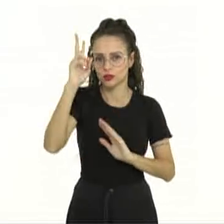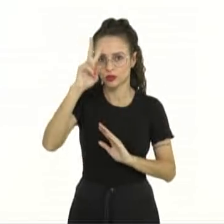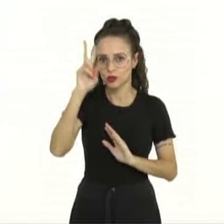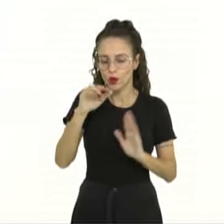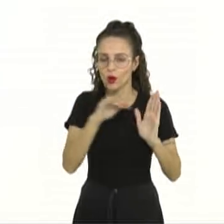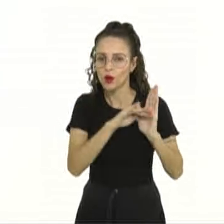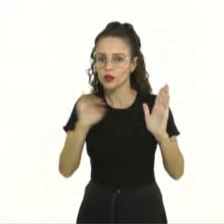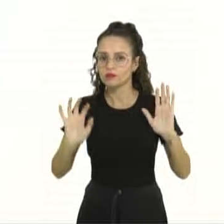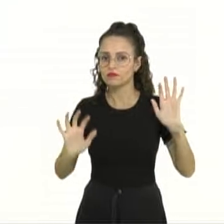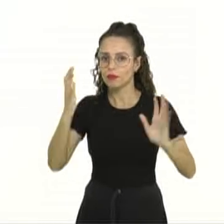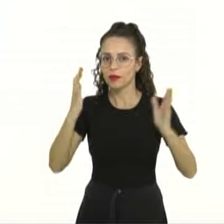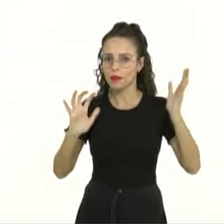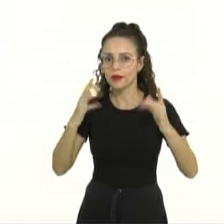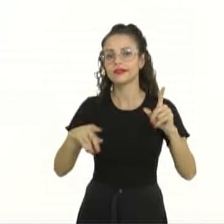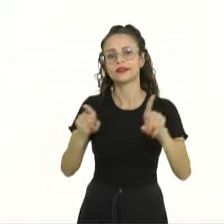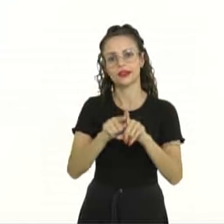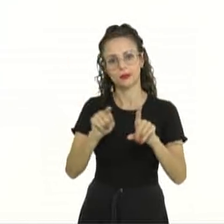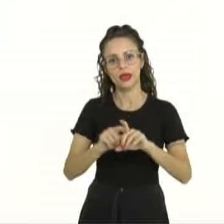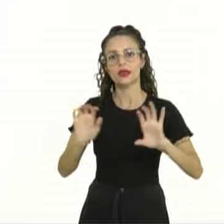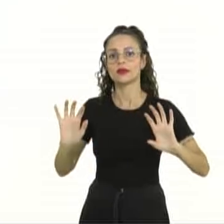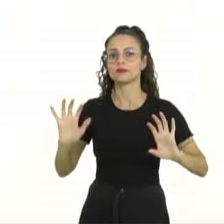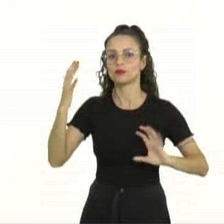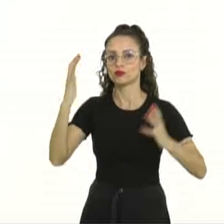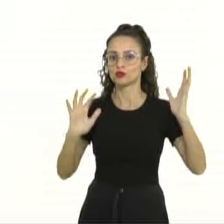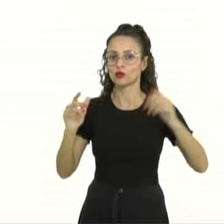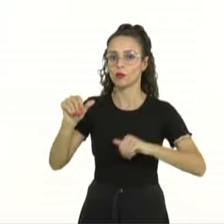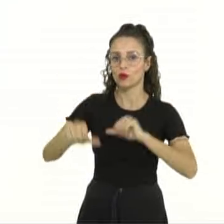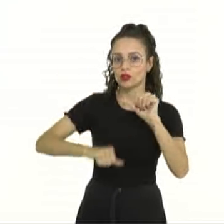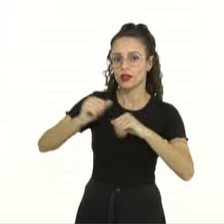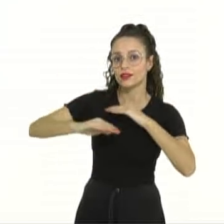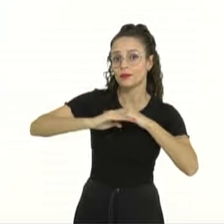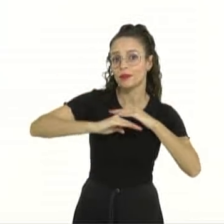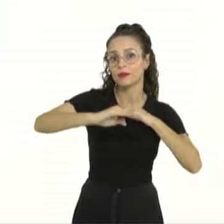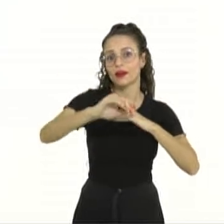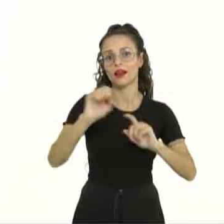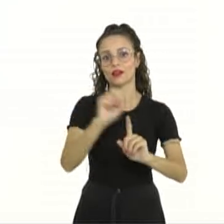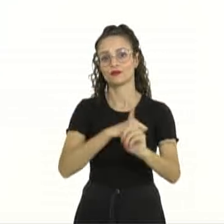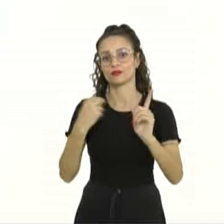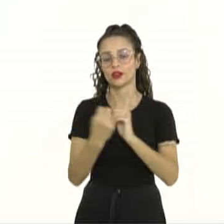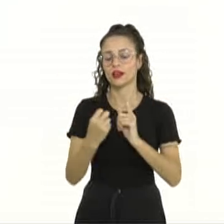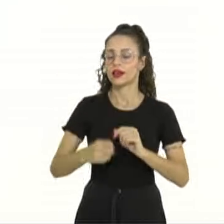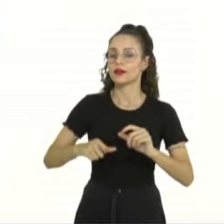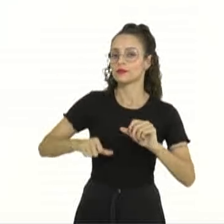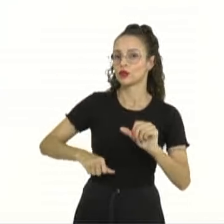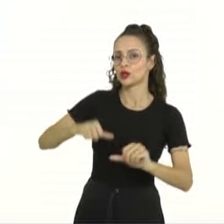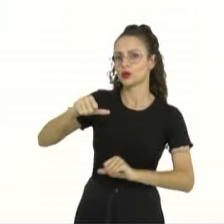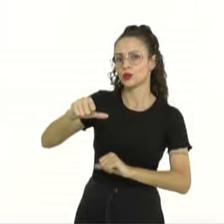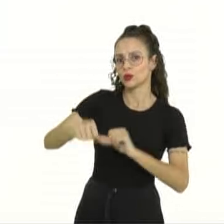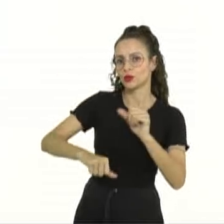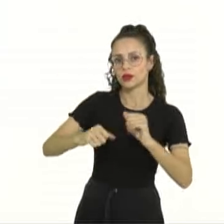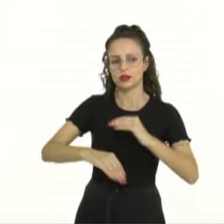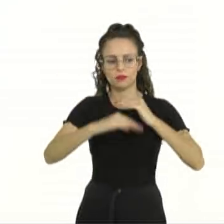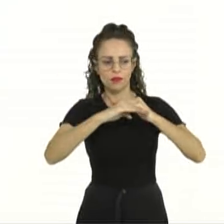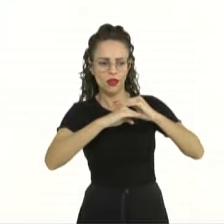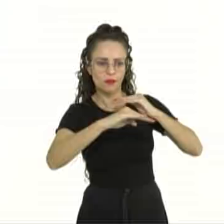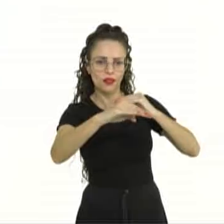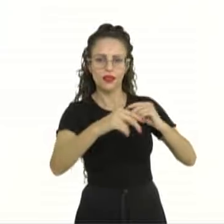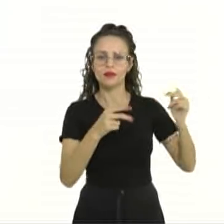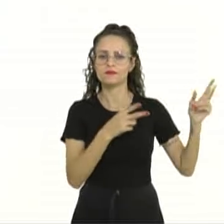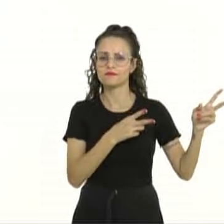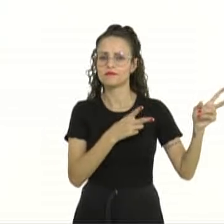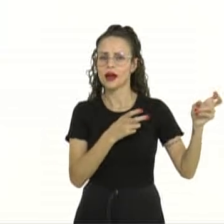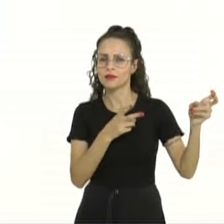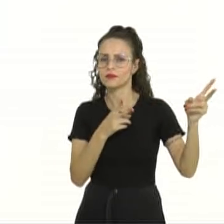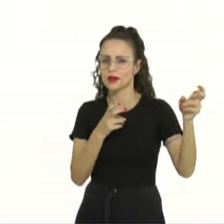tempo, mas também pelas mudanças e permanências que acontecem na sociedade. Essas mudanças e permanências que podem ser observados